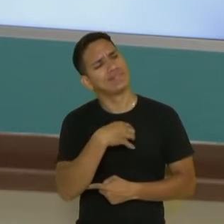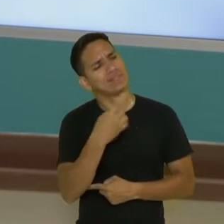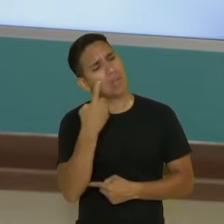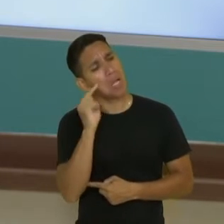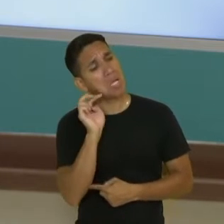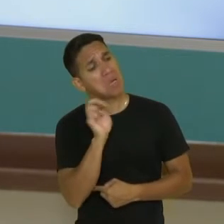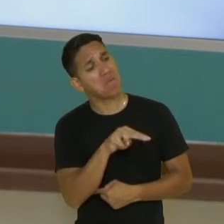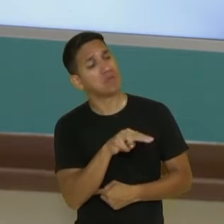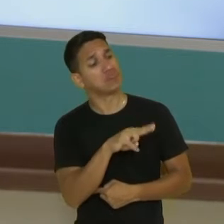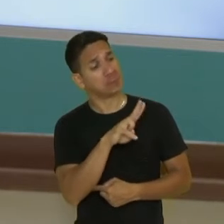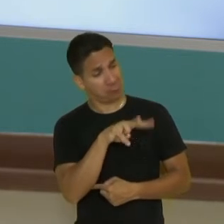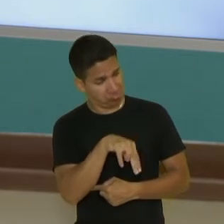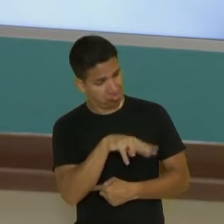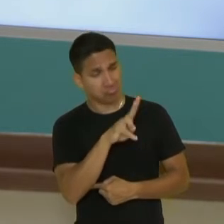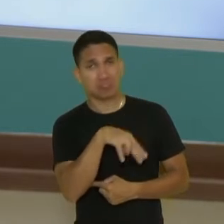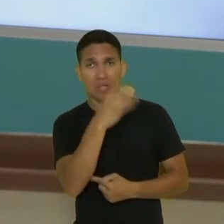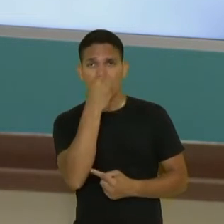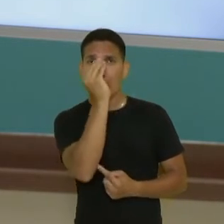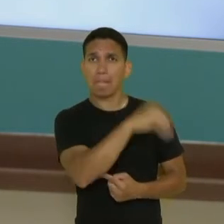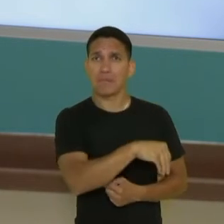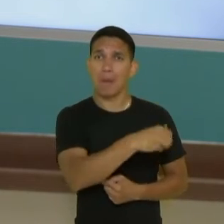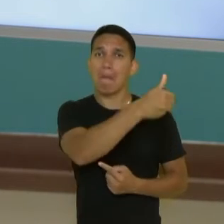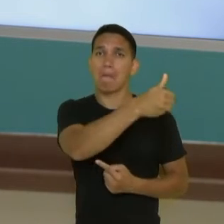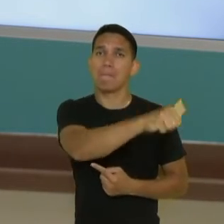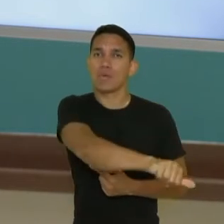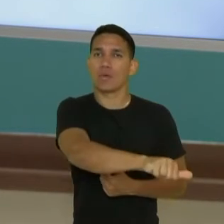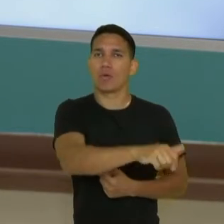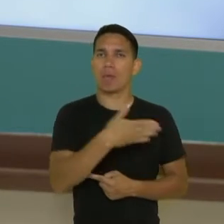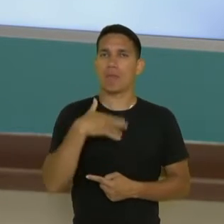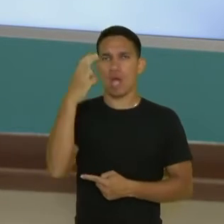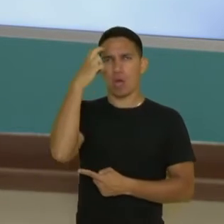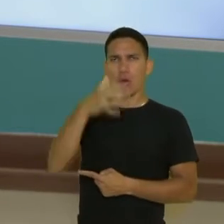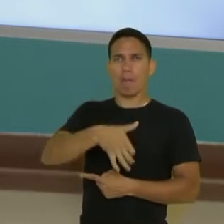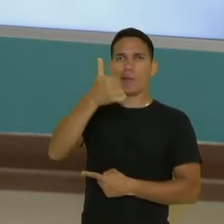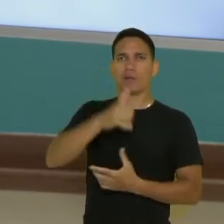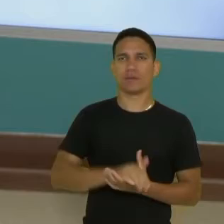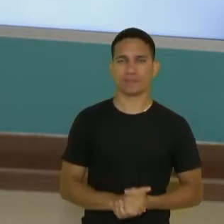que a pertence e a que a determina para uma outra realidade.